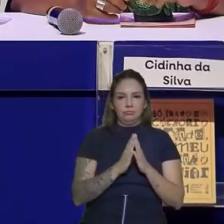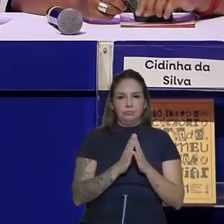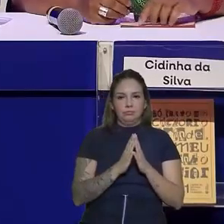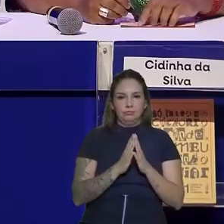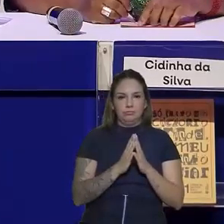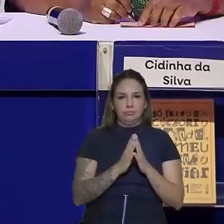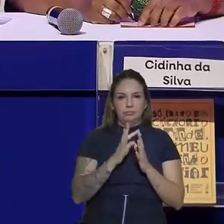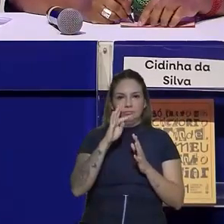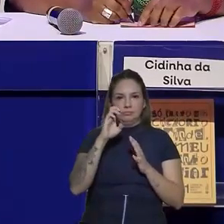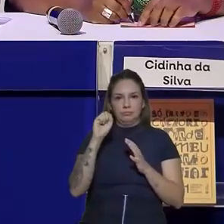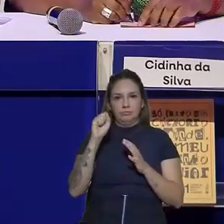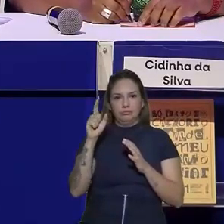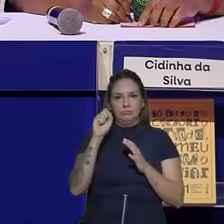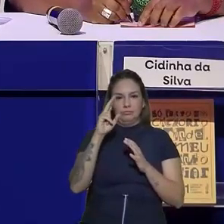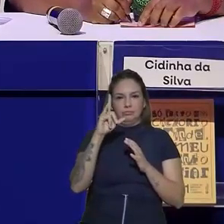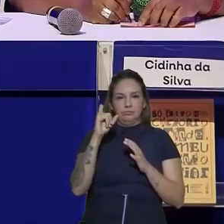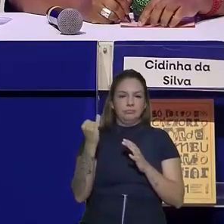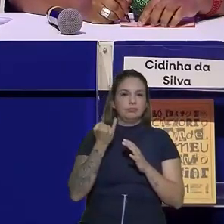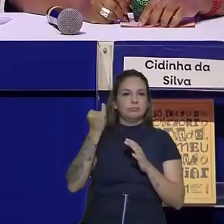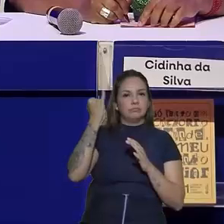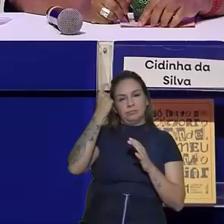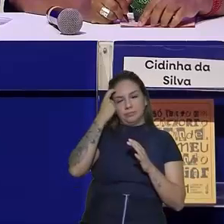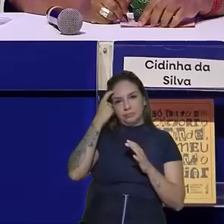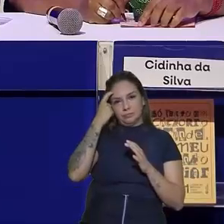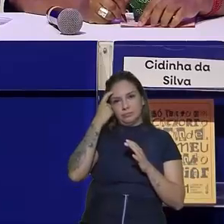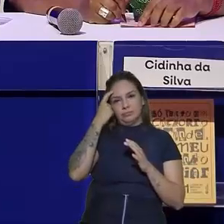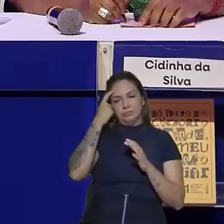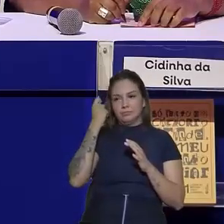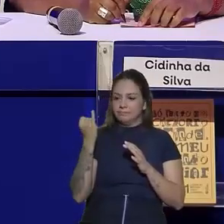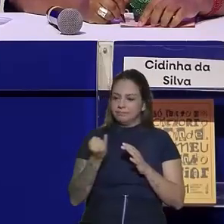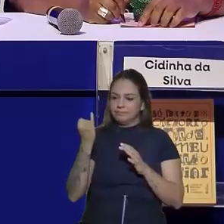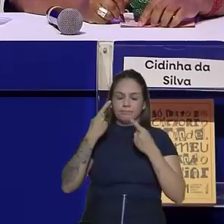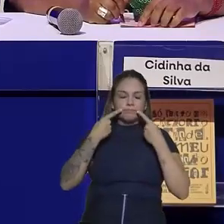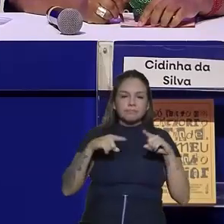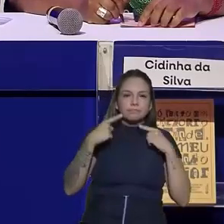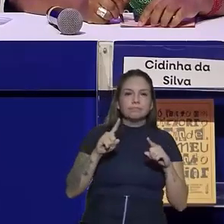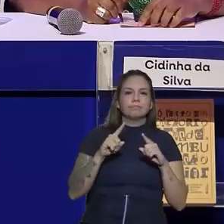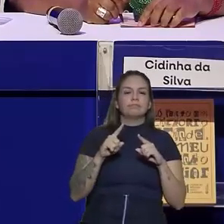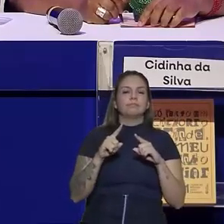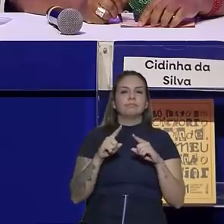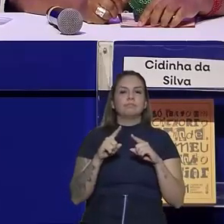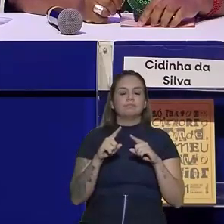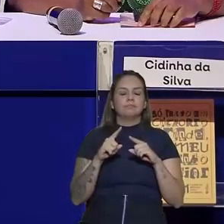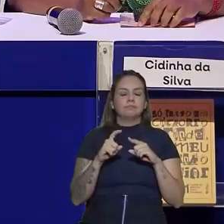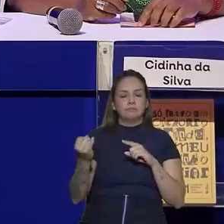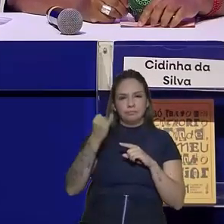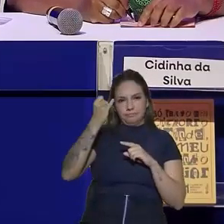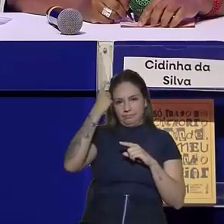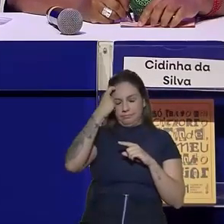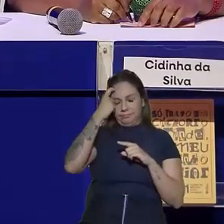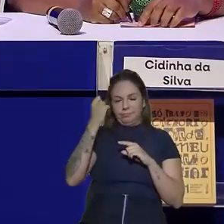da tese da Sueli, sobre a importância de pensar sobre esse questionamento do dispositivo,